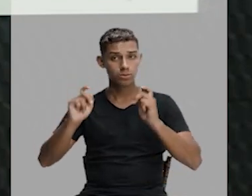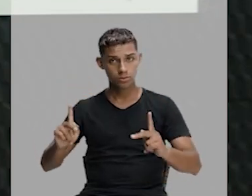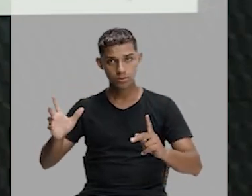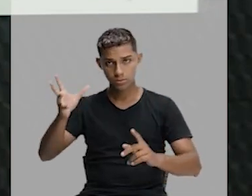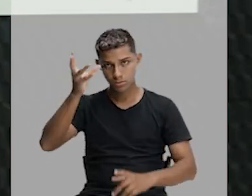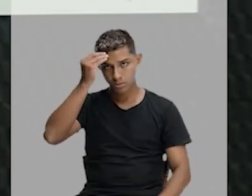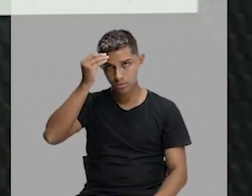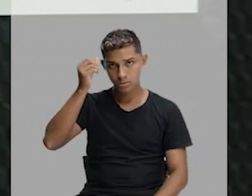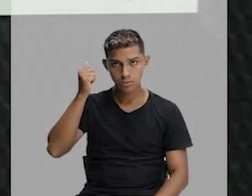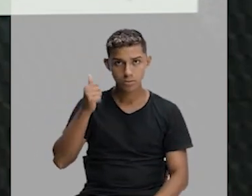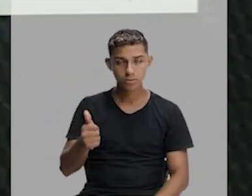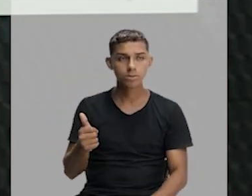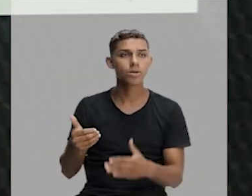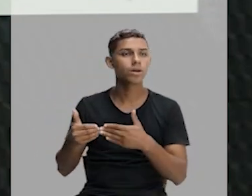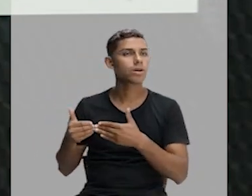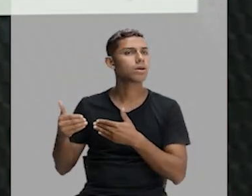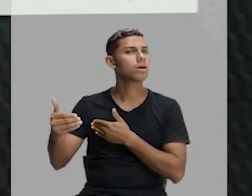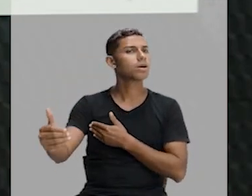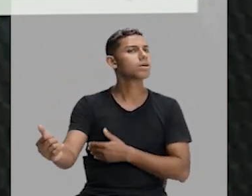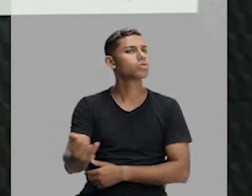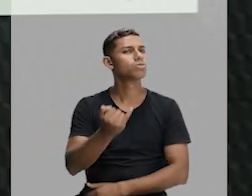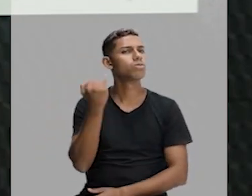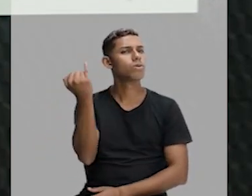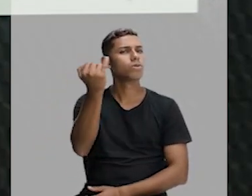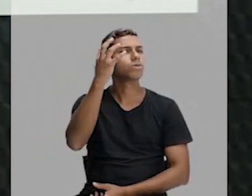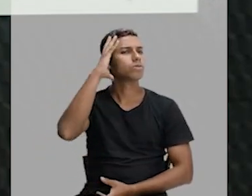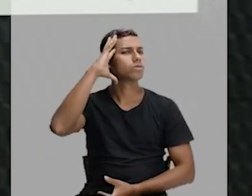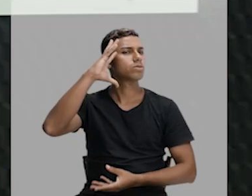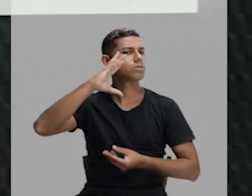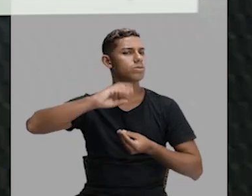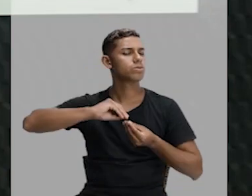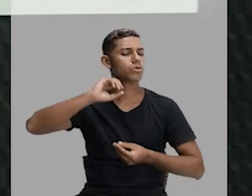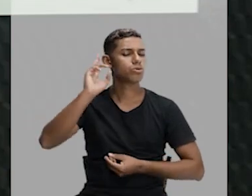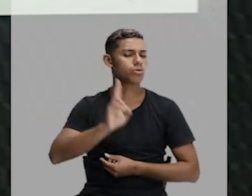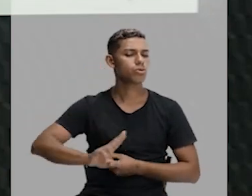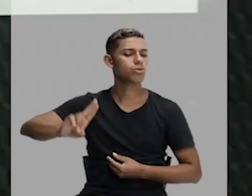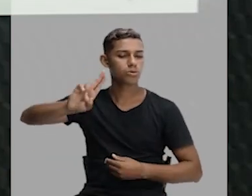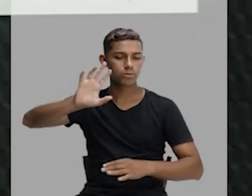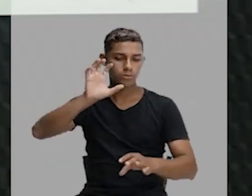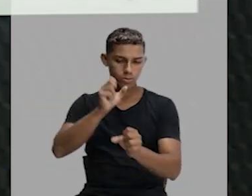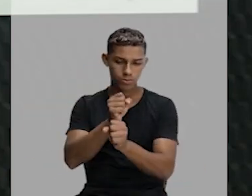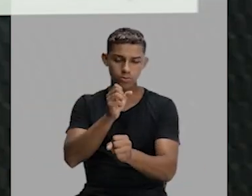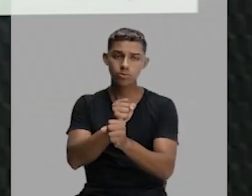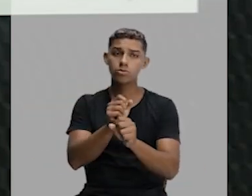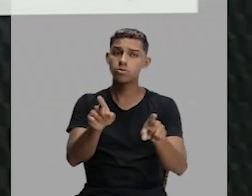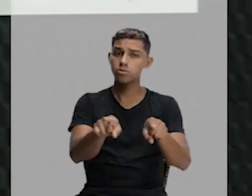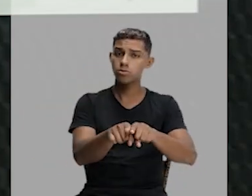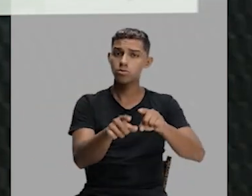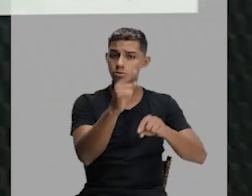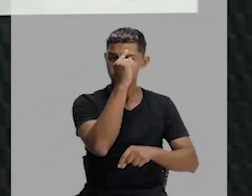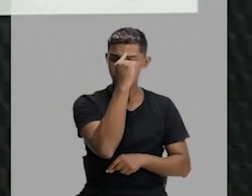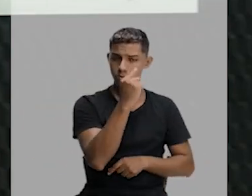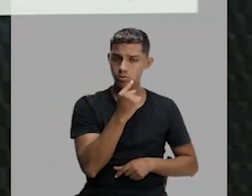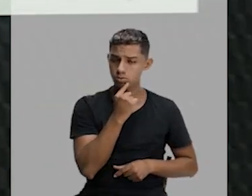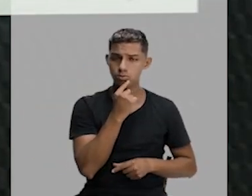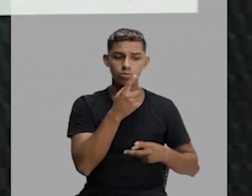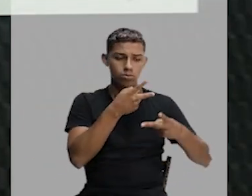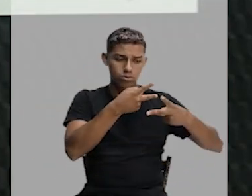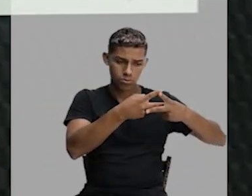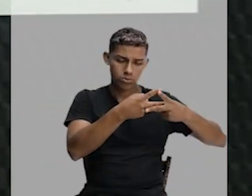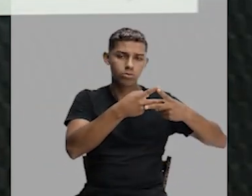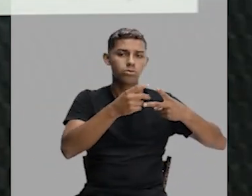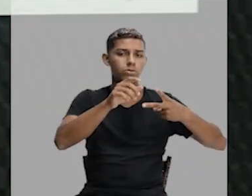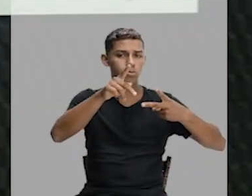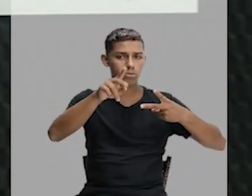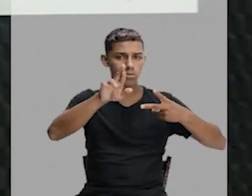mais importantes que a gente faz quando se usa aí esses prismas é calcular a área, né?